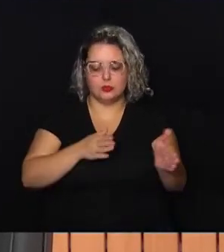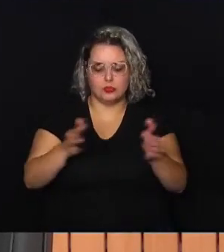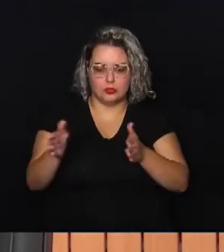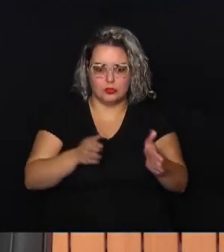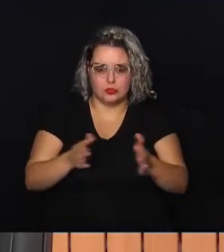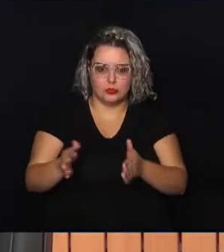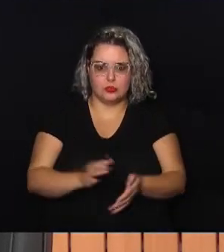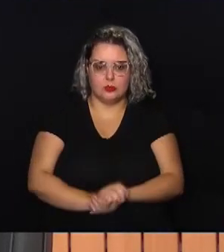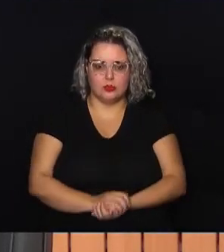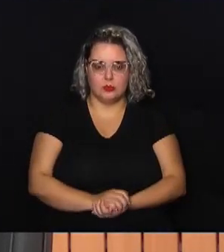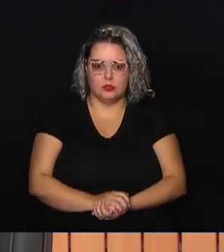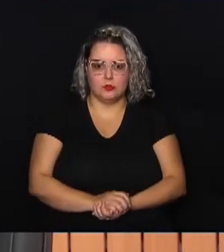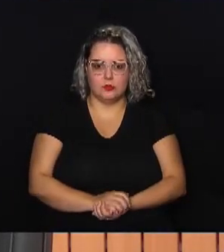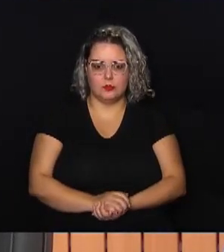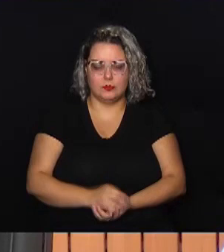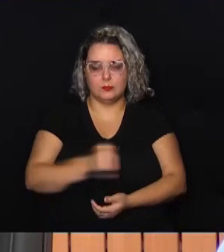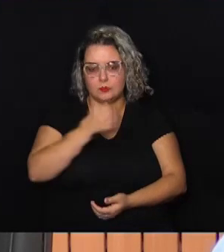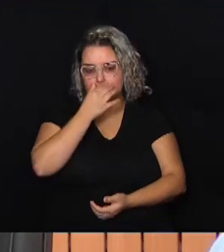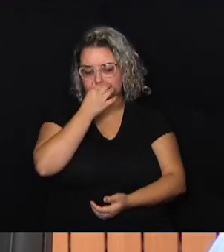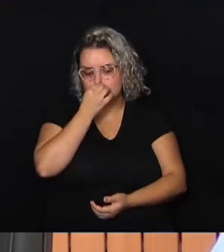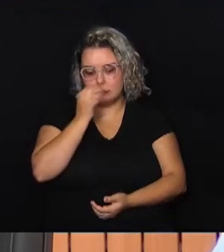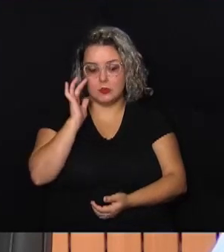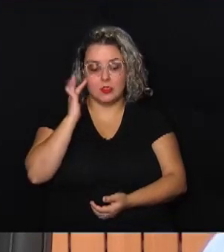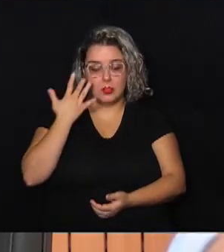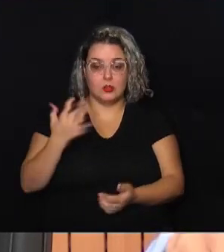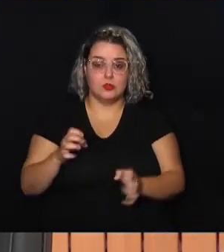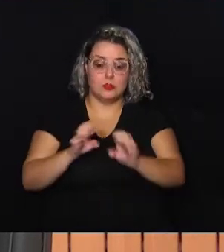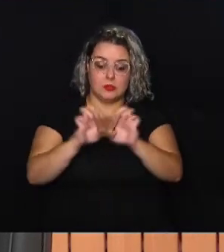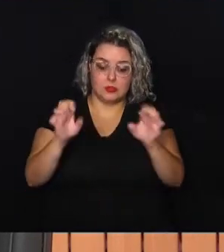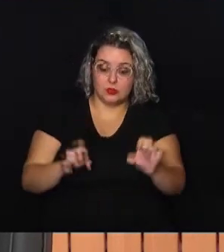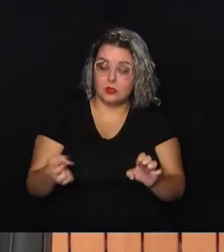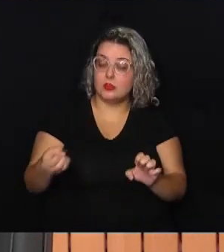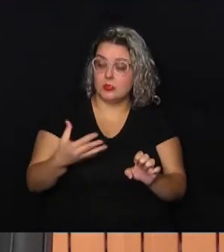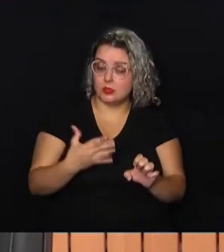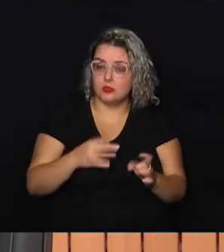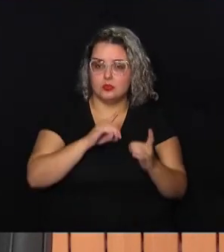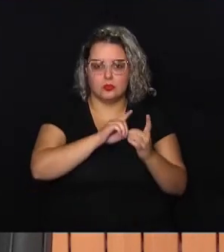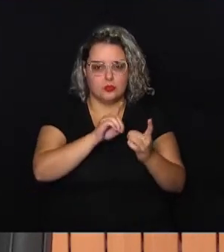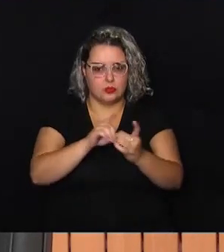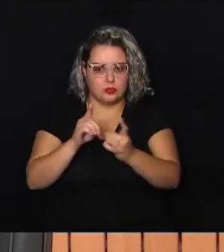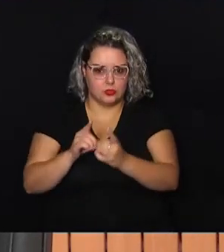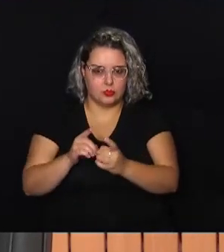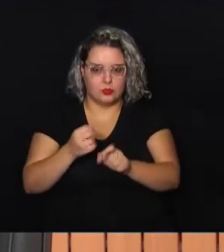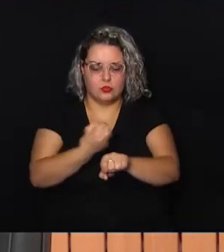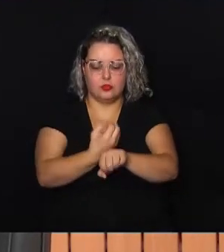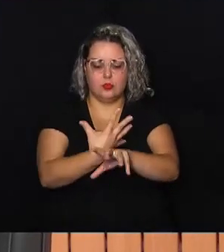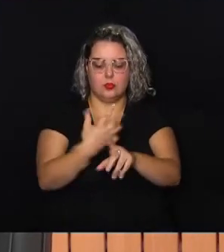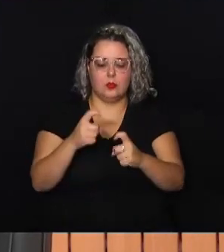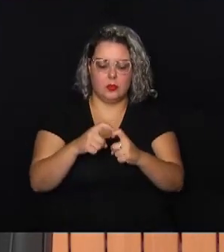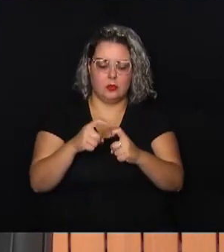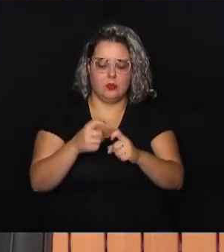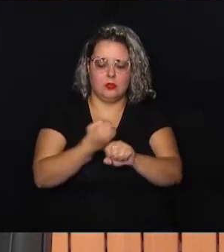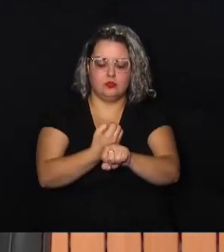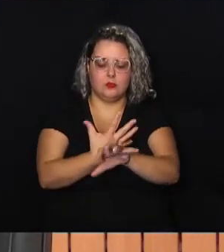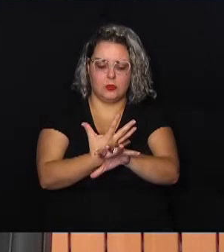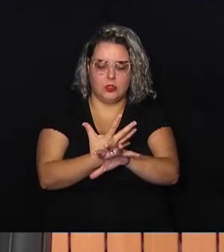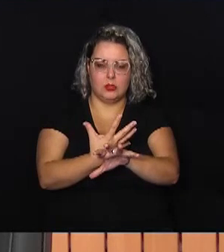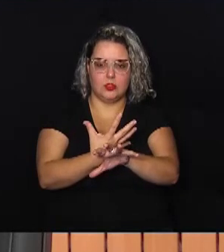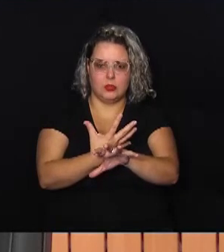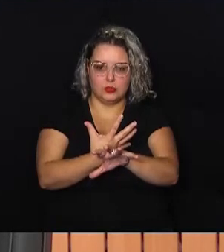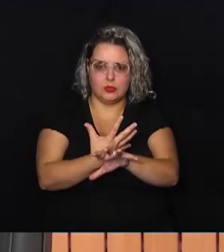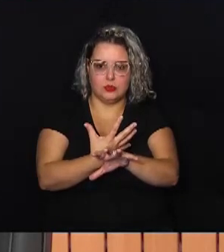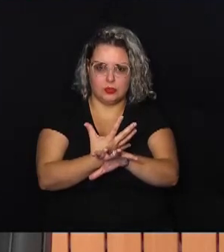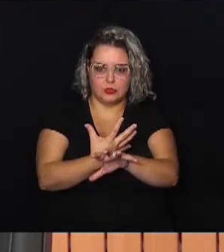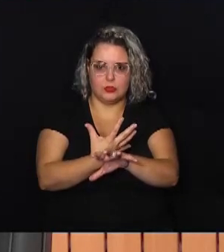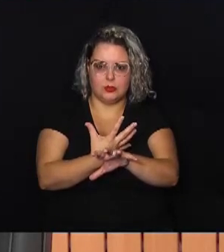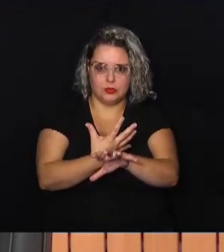acho que essa reestruturação de um atendimento por telesaúde e a grande maioria